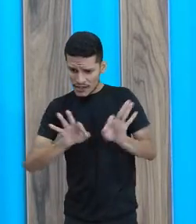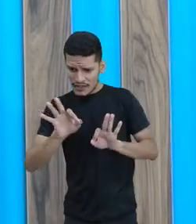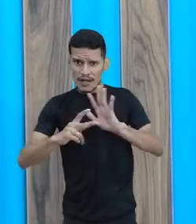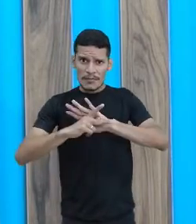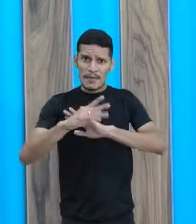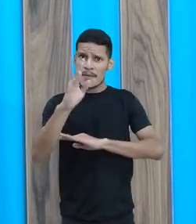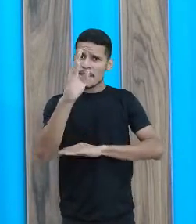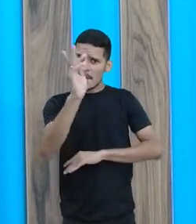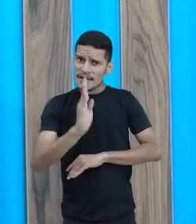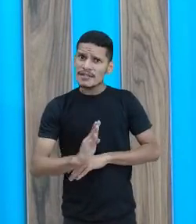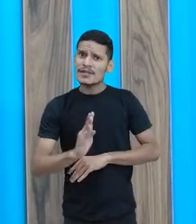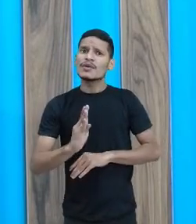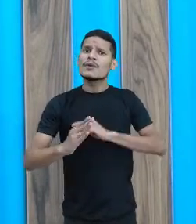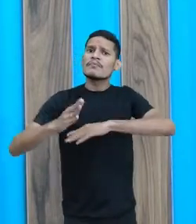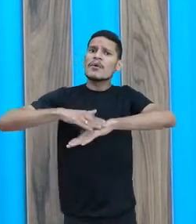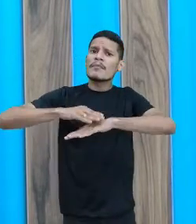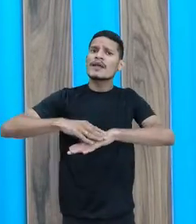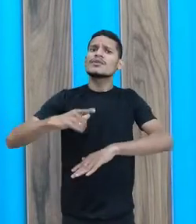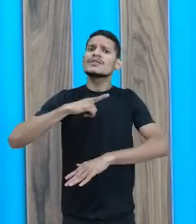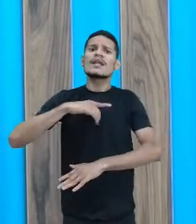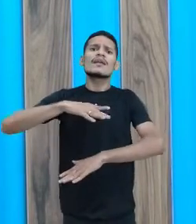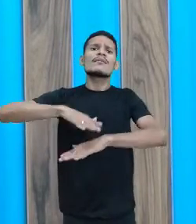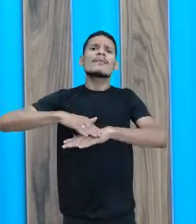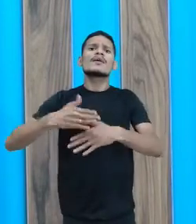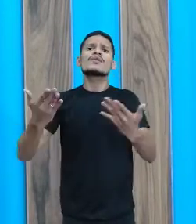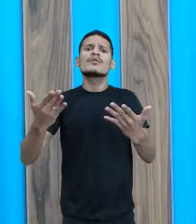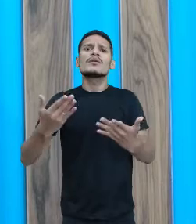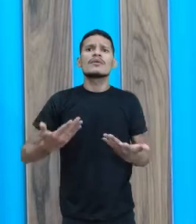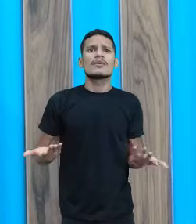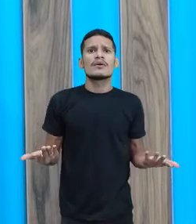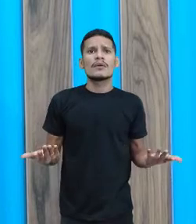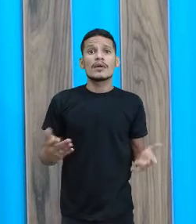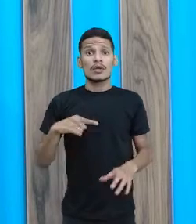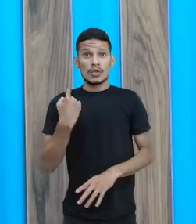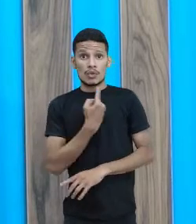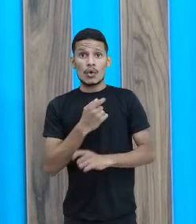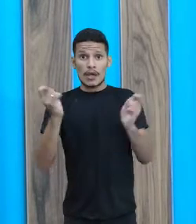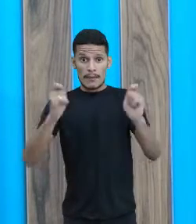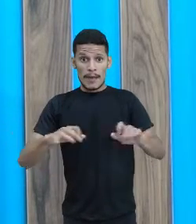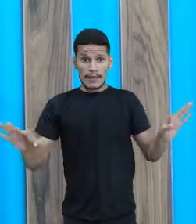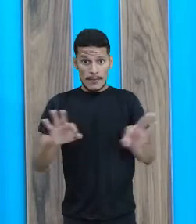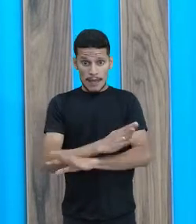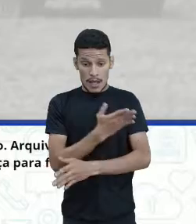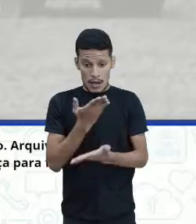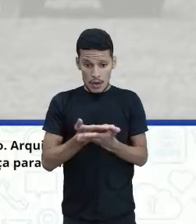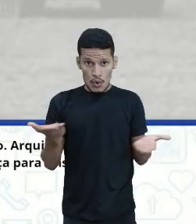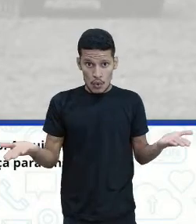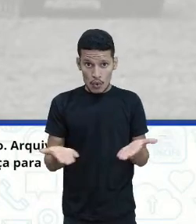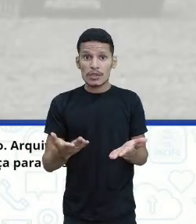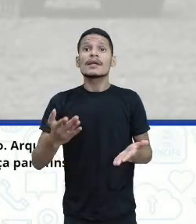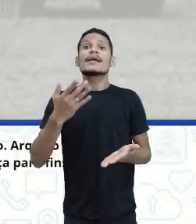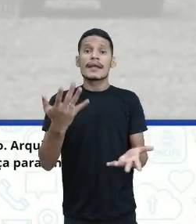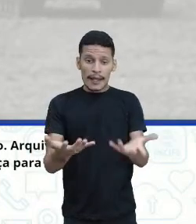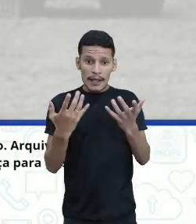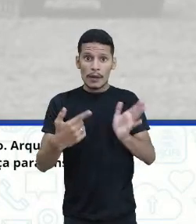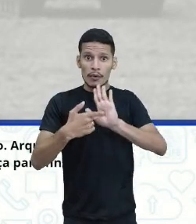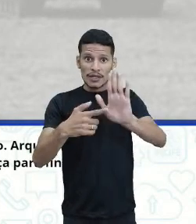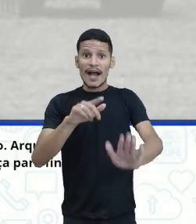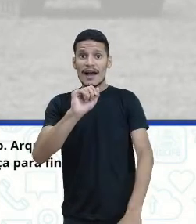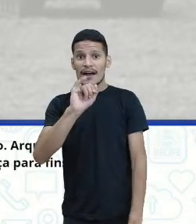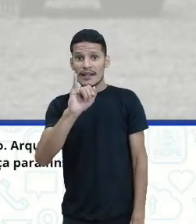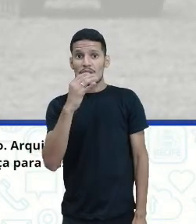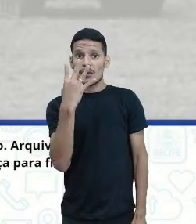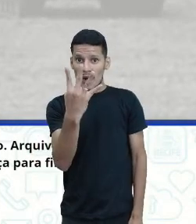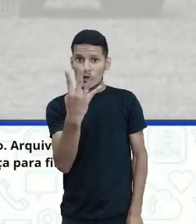seu país diante daquele cenário, tá bom? Então, só para a gente terminar por hoje, eu quero mostrar a Ato Institucional número 4, né,